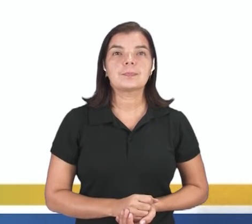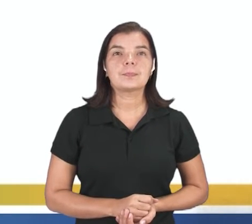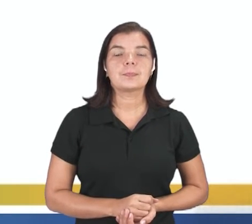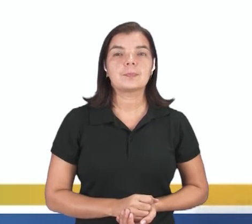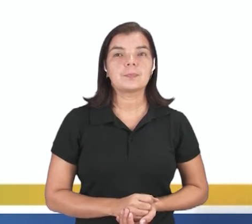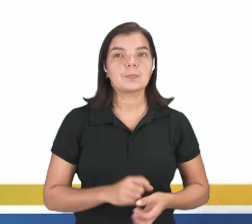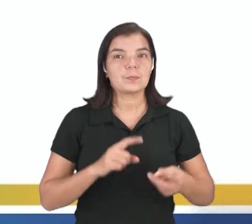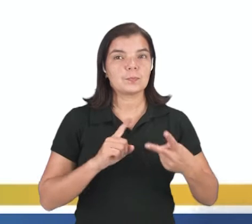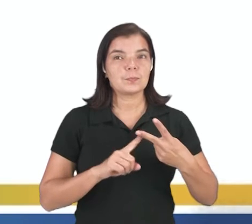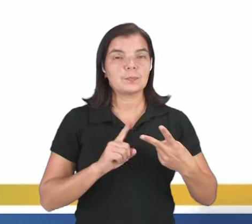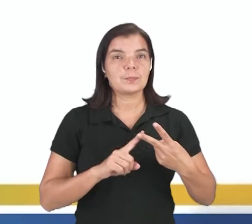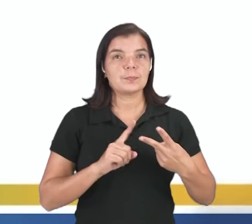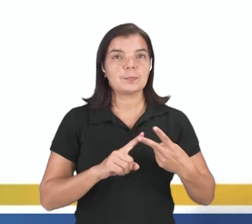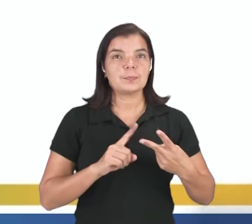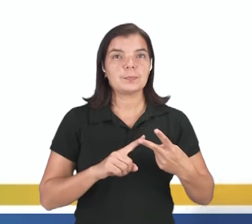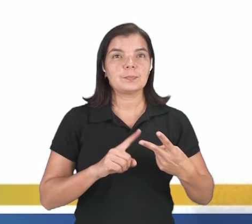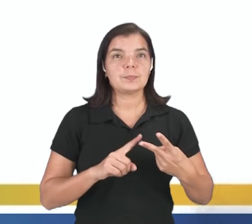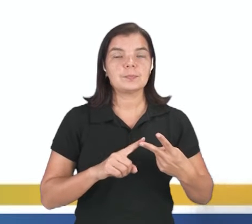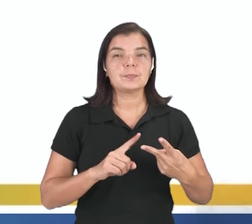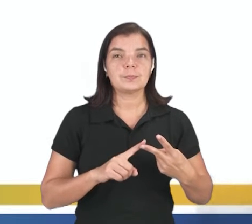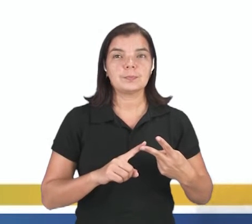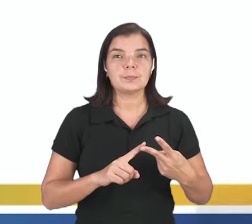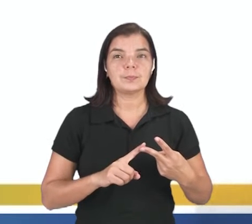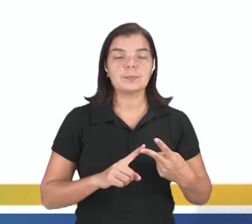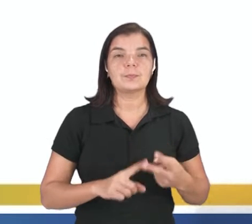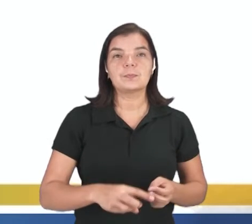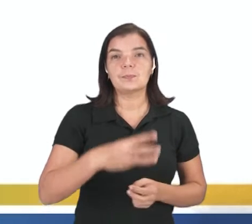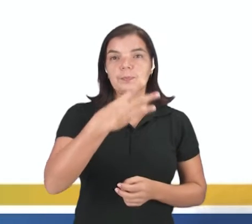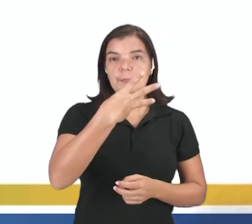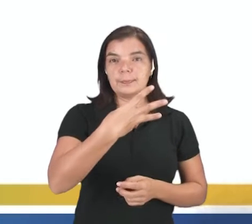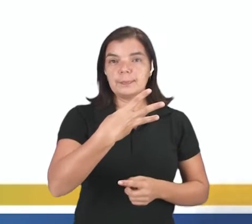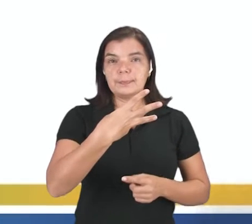o segundo elemento aqui.